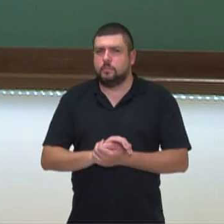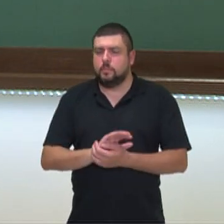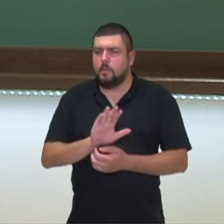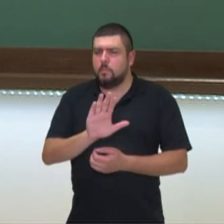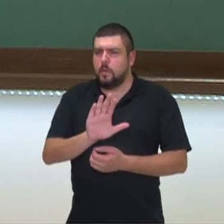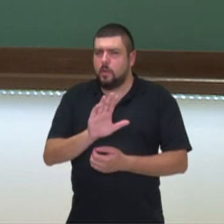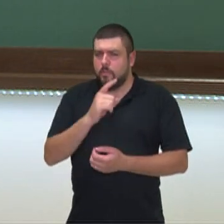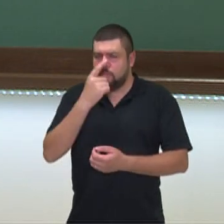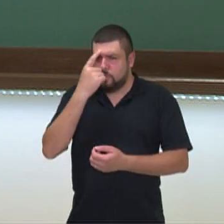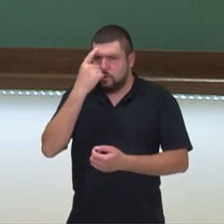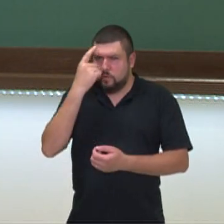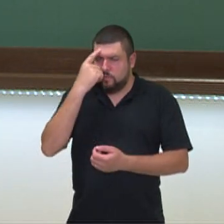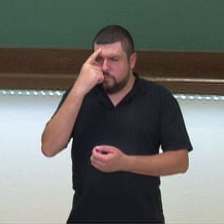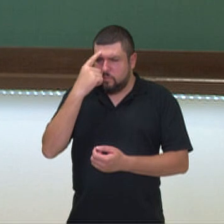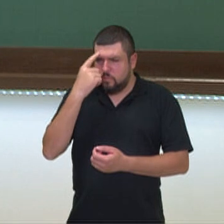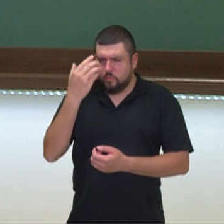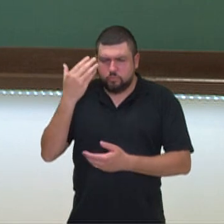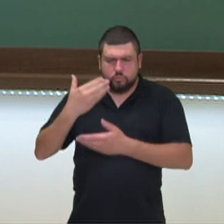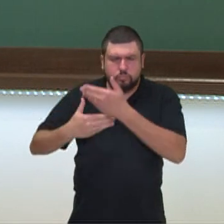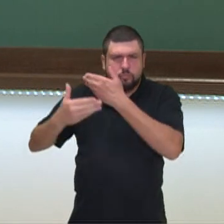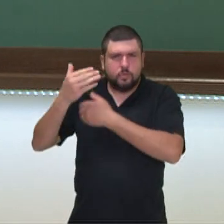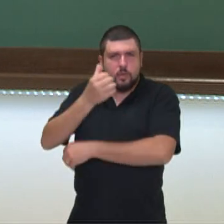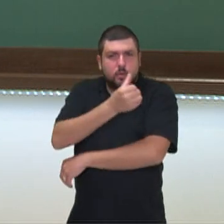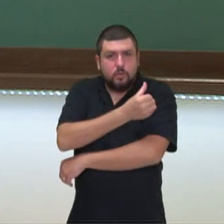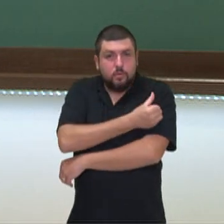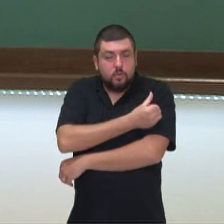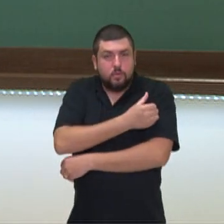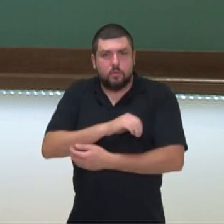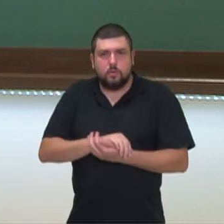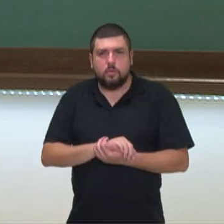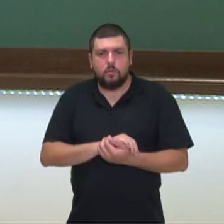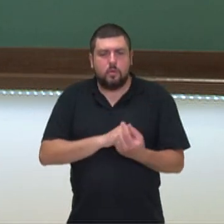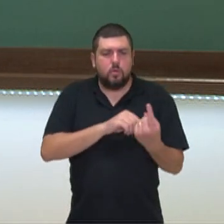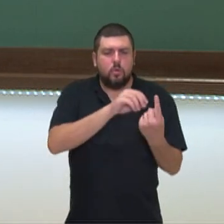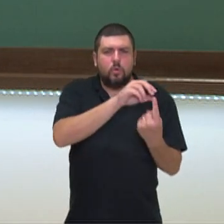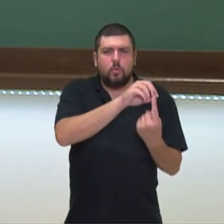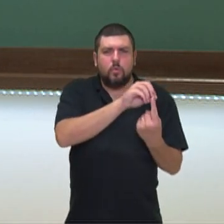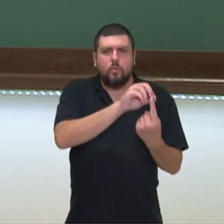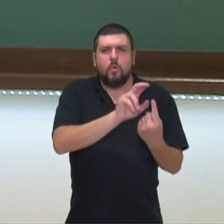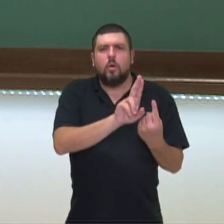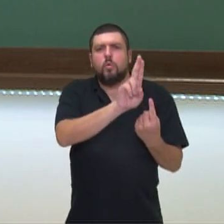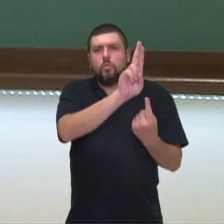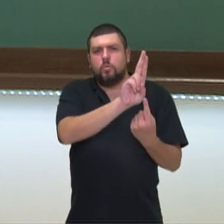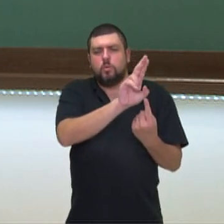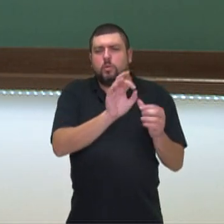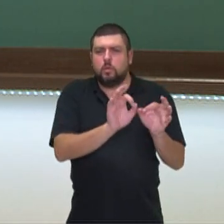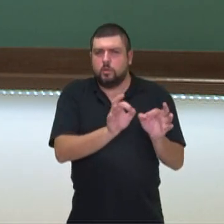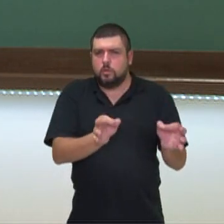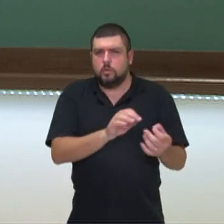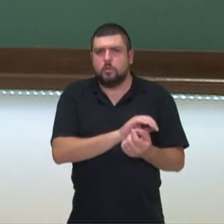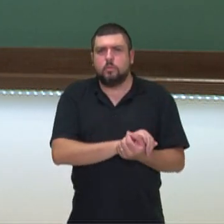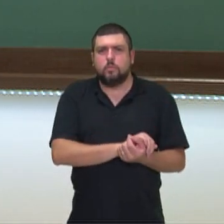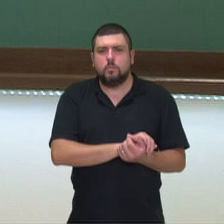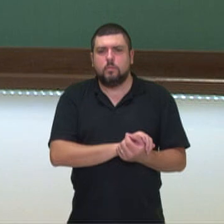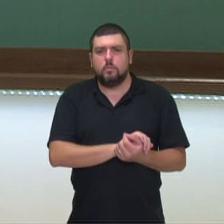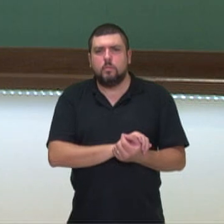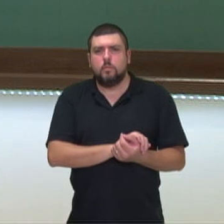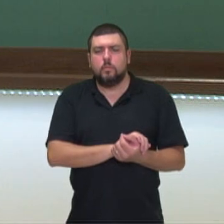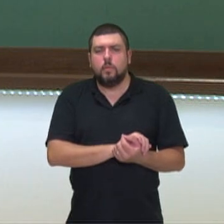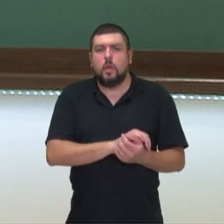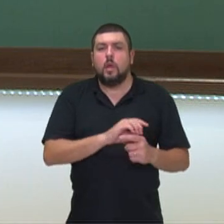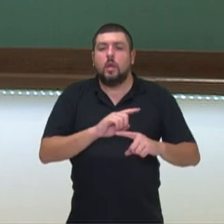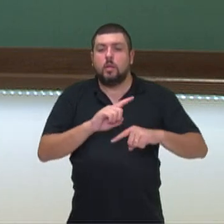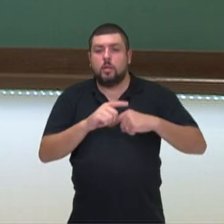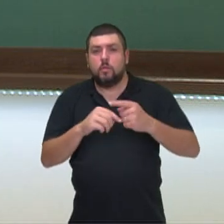tem a primeira classe dos algarismos que a gente chama de unidade simples. Então, centena, dezena, unidade. Depois você tem